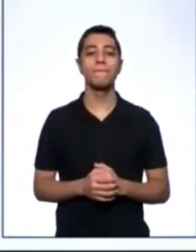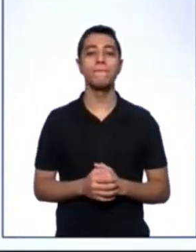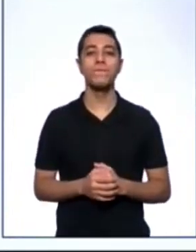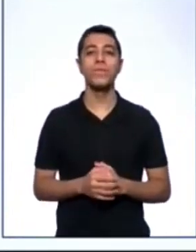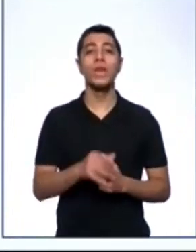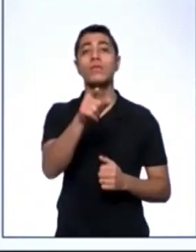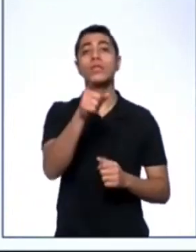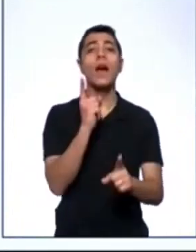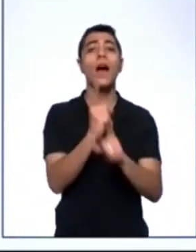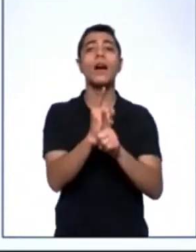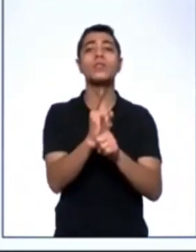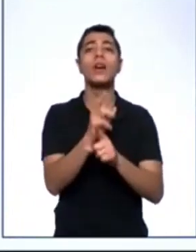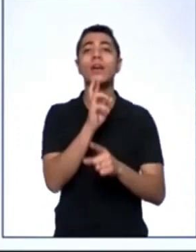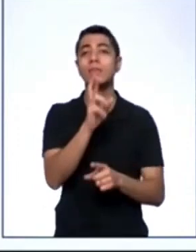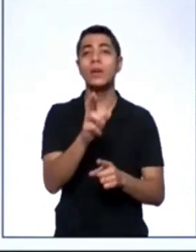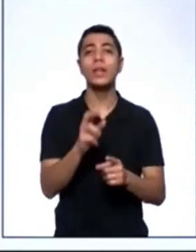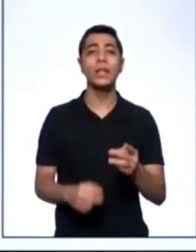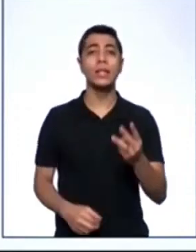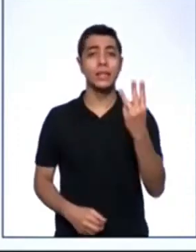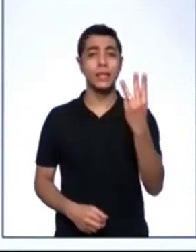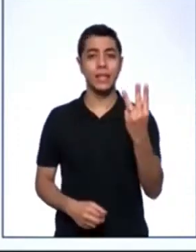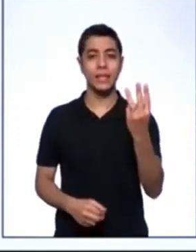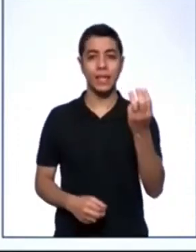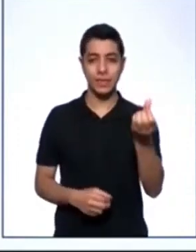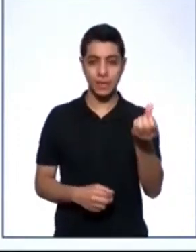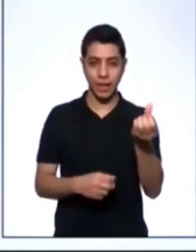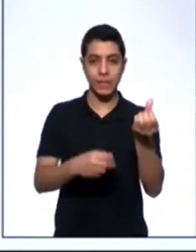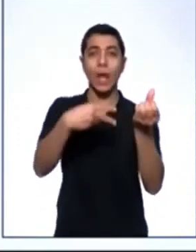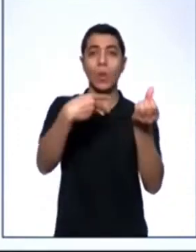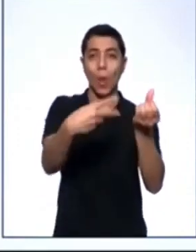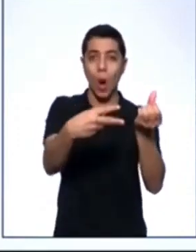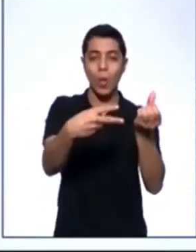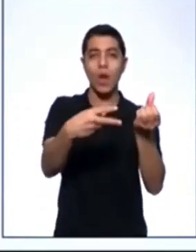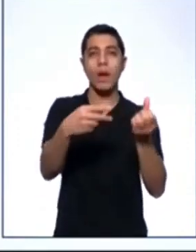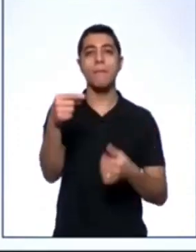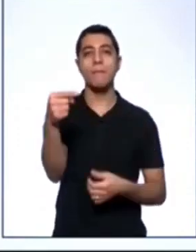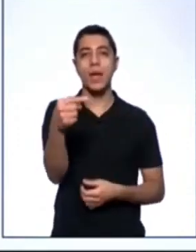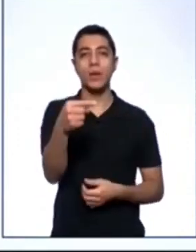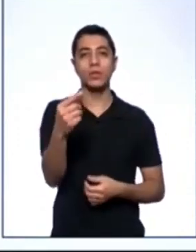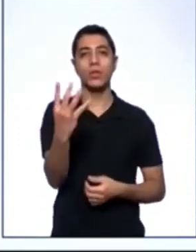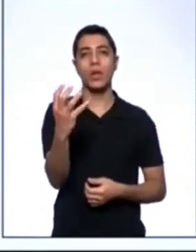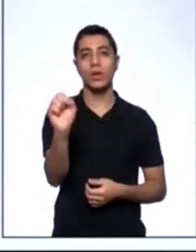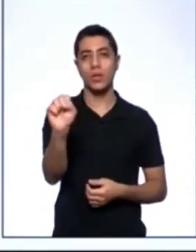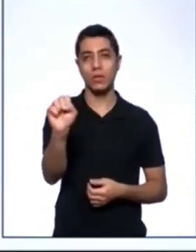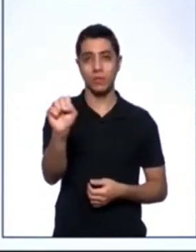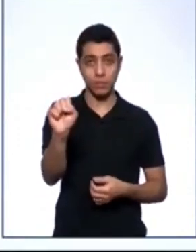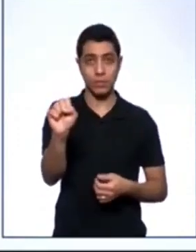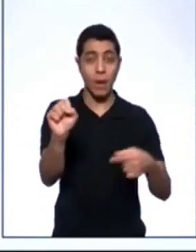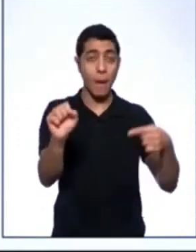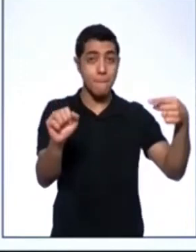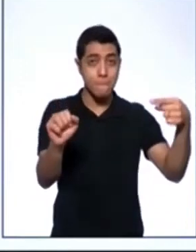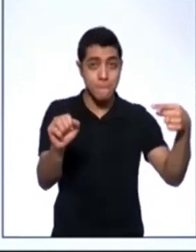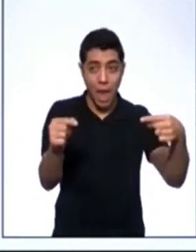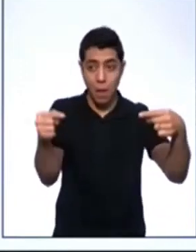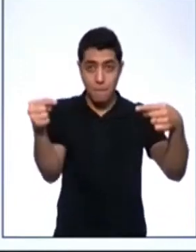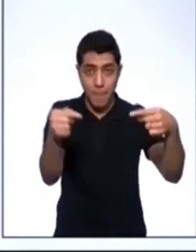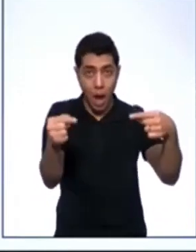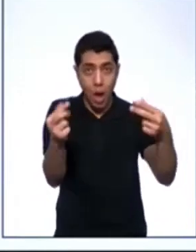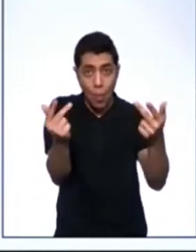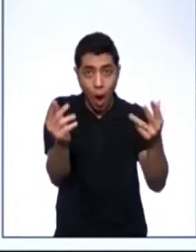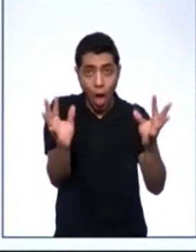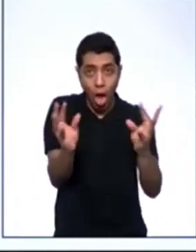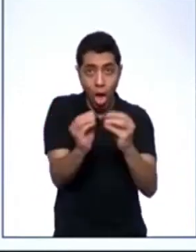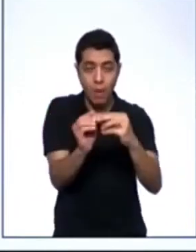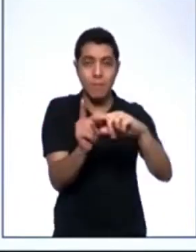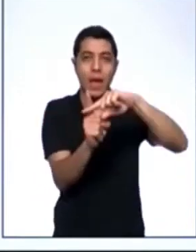36 = - 48 - comendo tão - 48 mais x